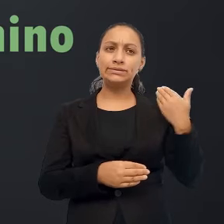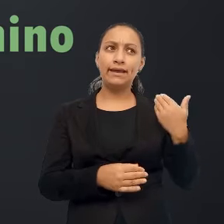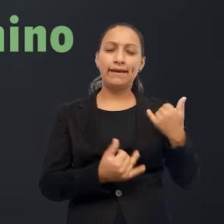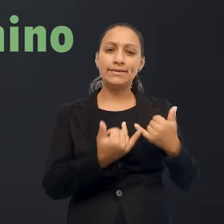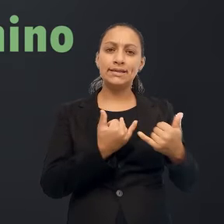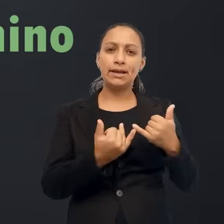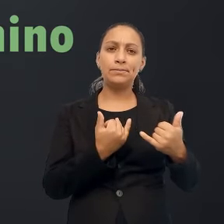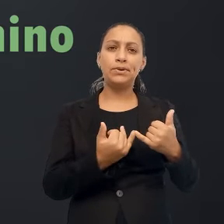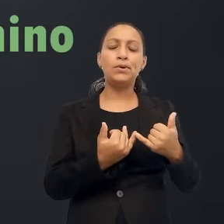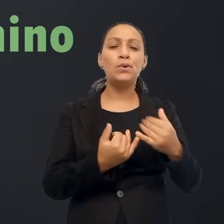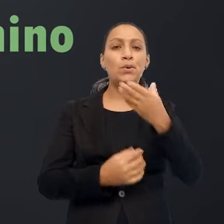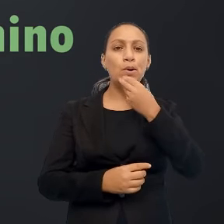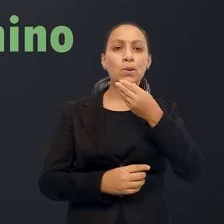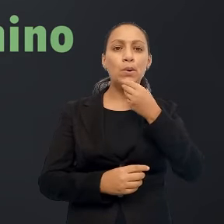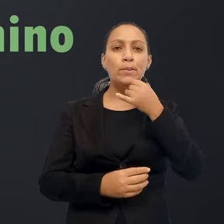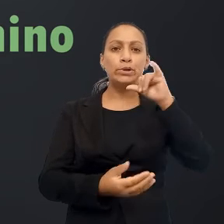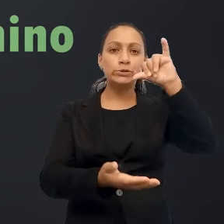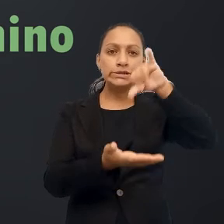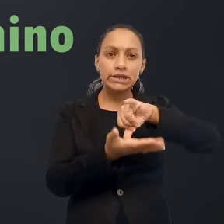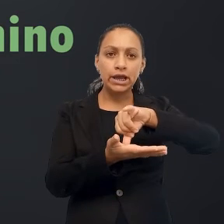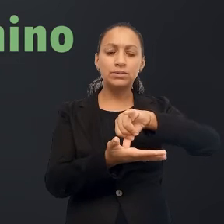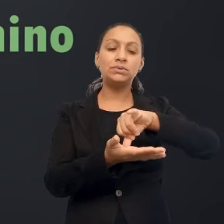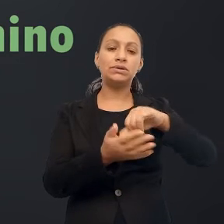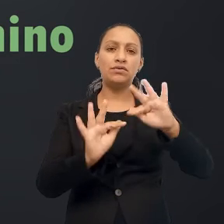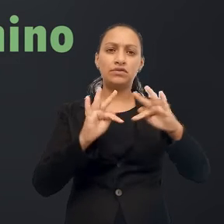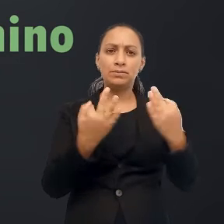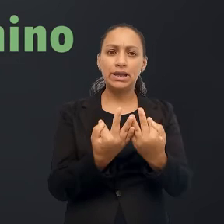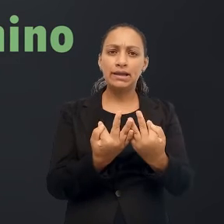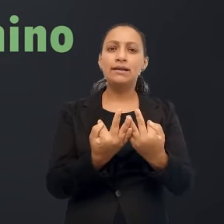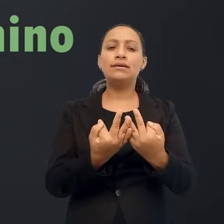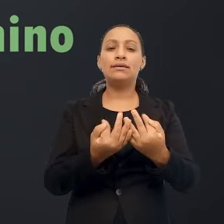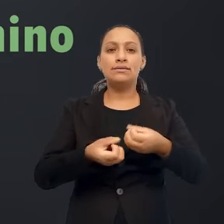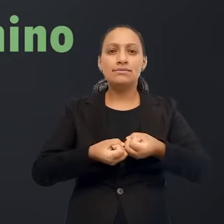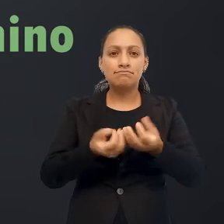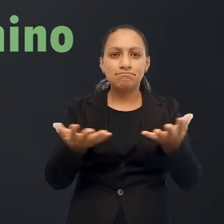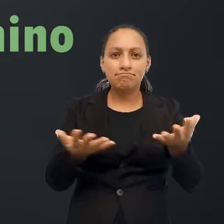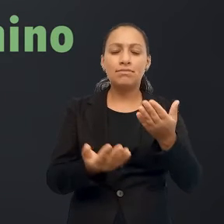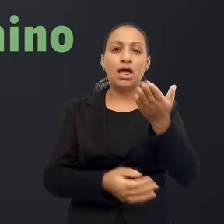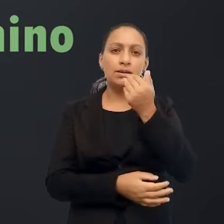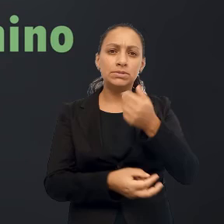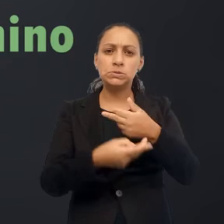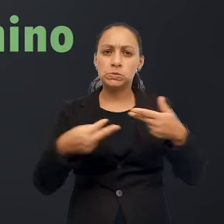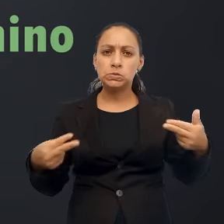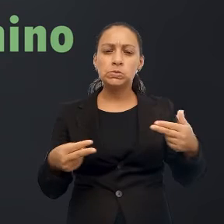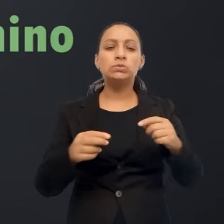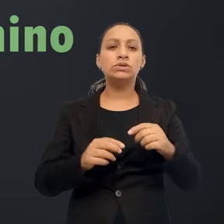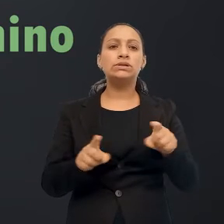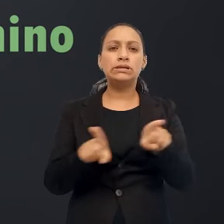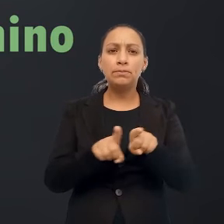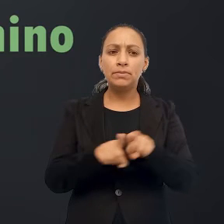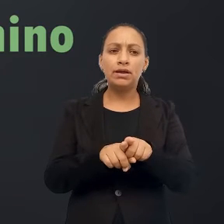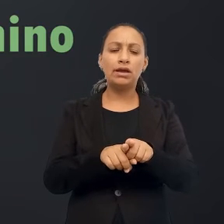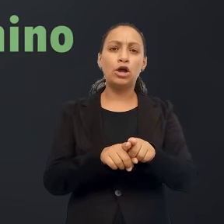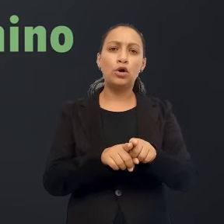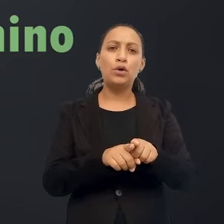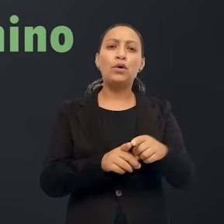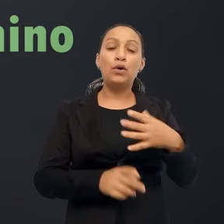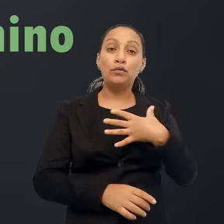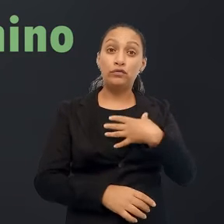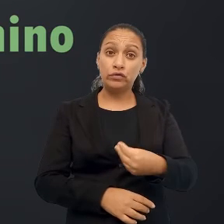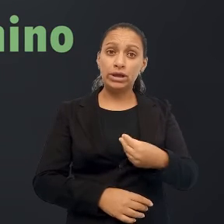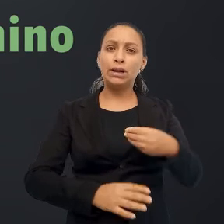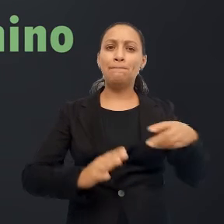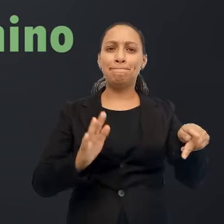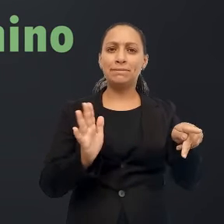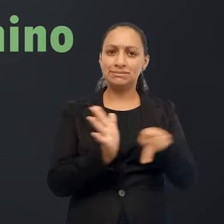centro da família e detentor de toda a propriedade da família, não só a mulher, quanto seus filhos eram de propriedade dele,